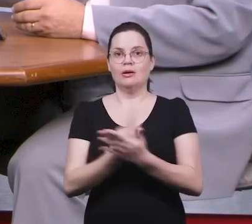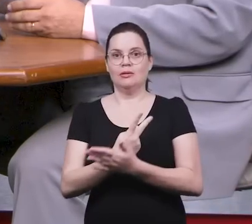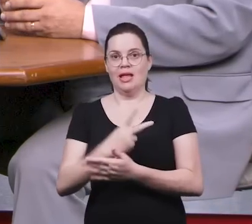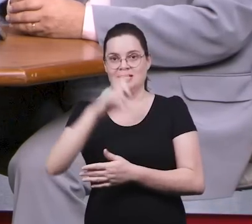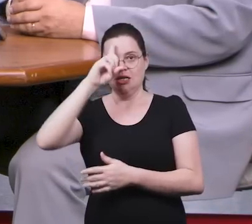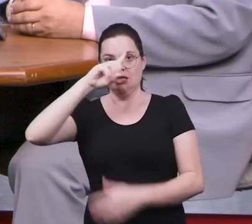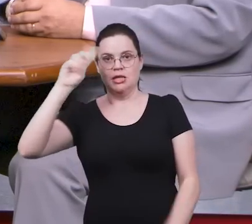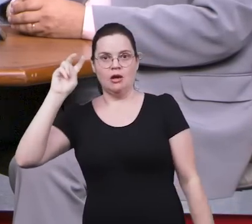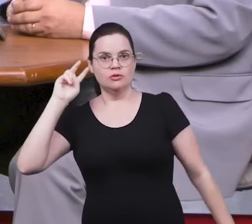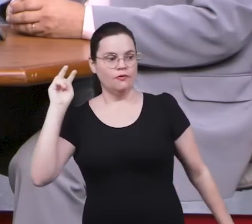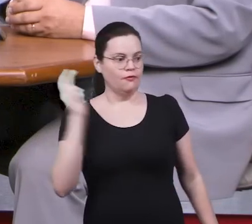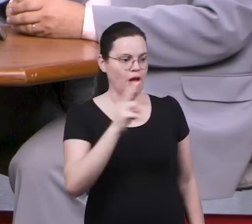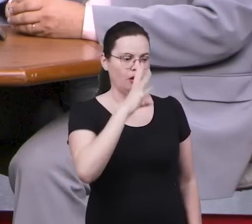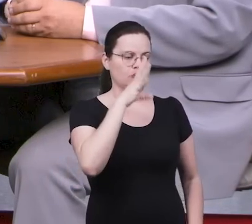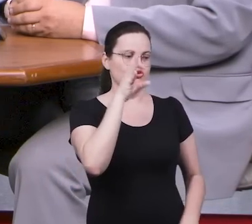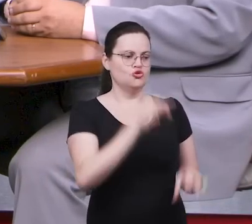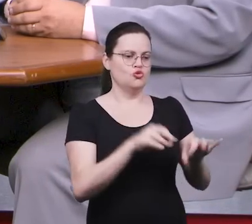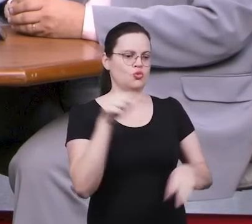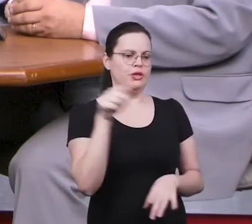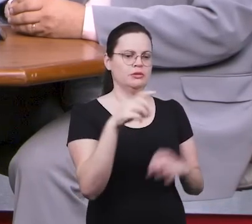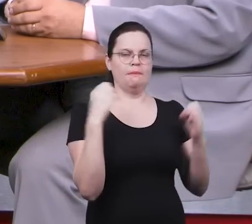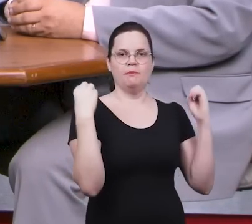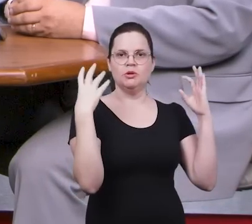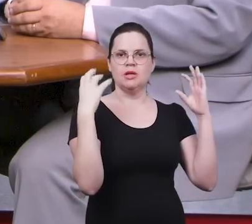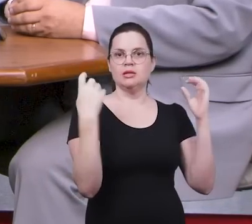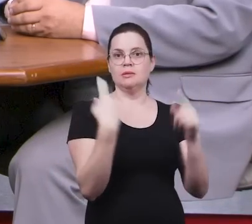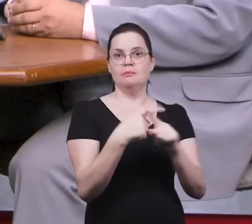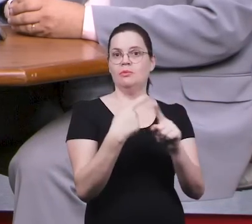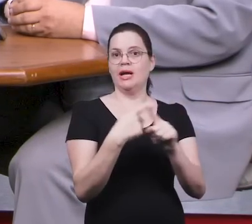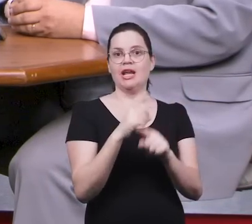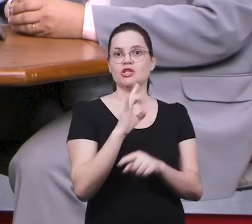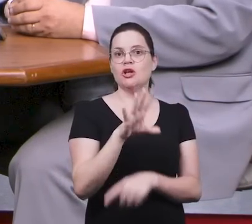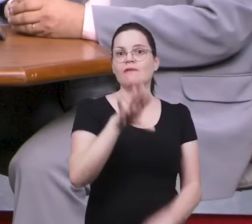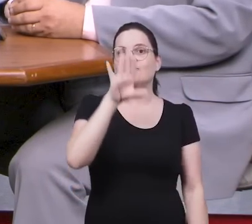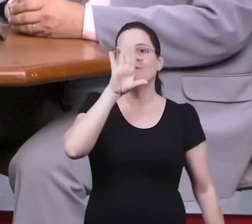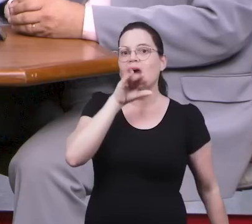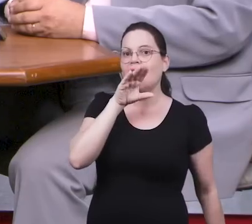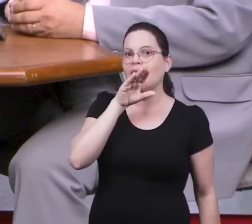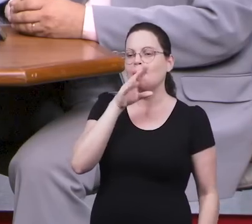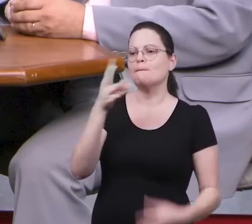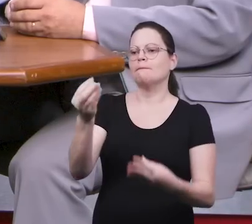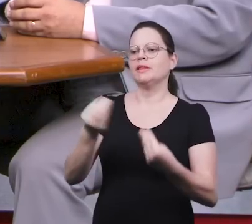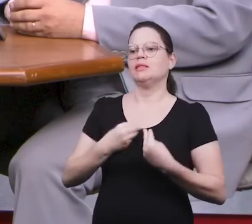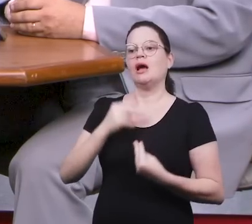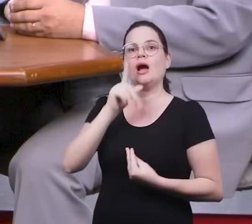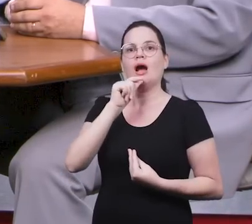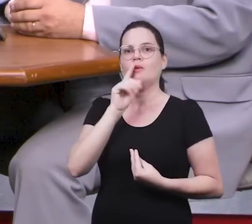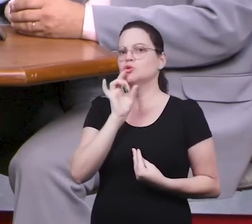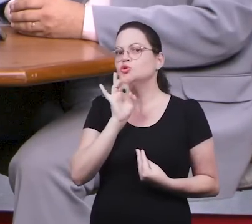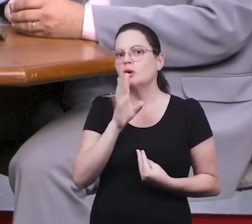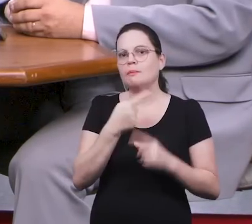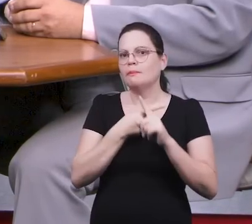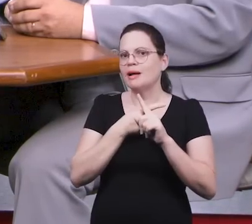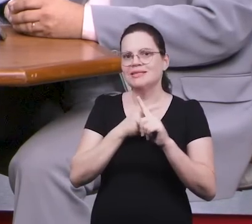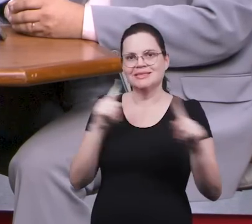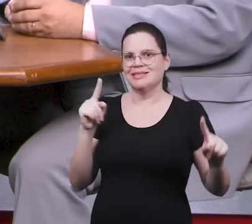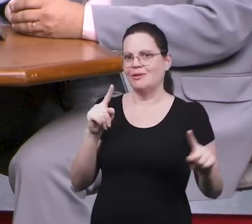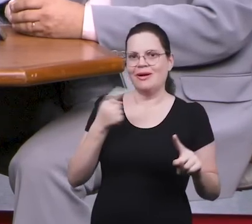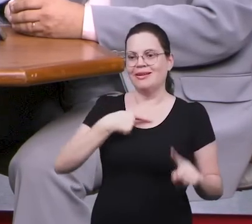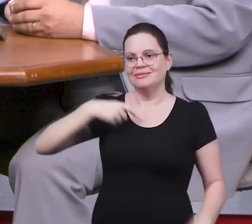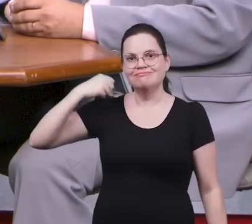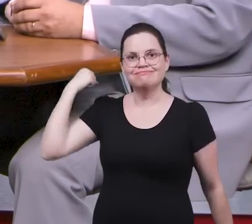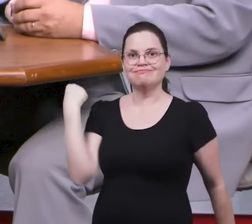Apenas falar com a rocha. Dá-nos água. Isso tem toda uma explicação espiritual que não vamos entrar